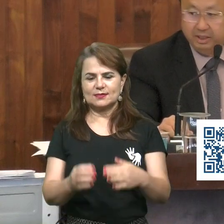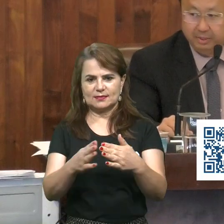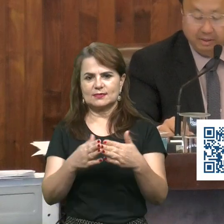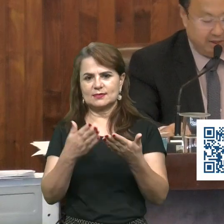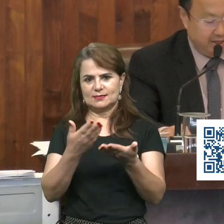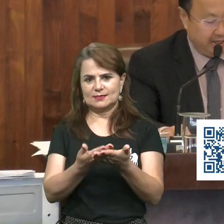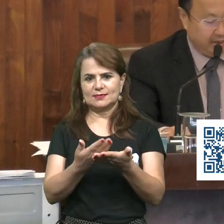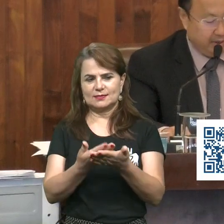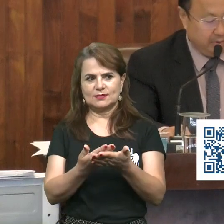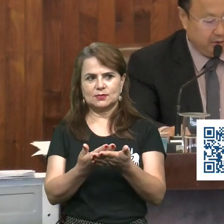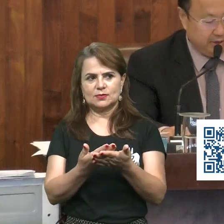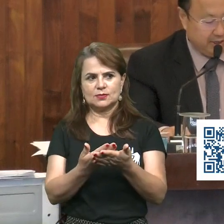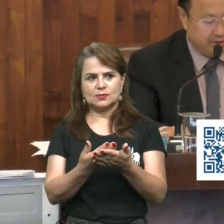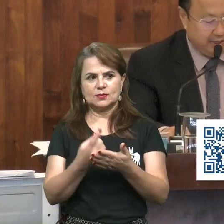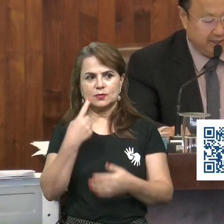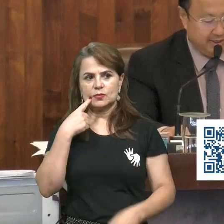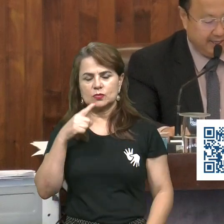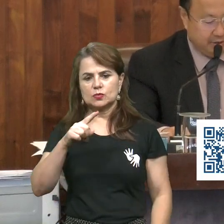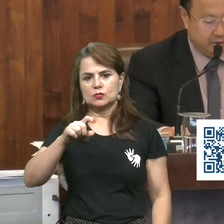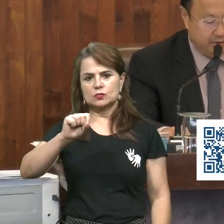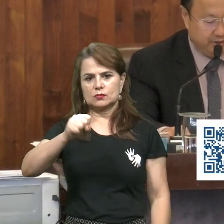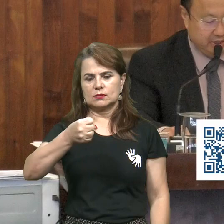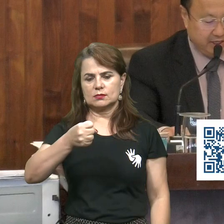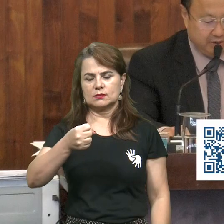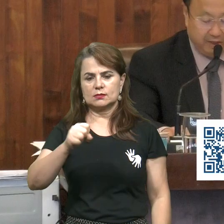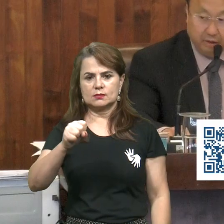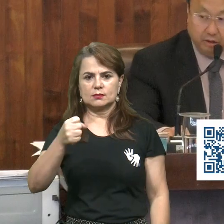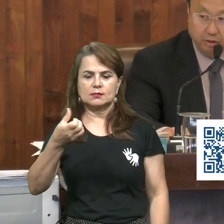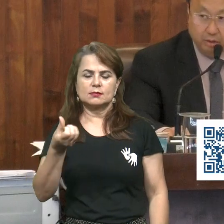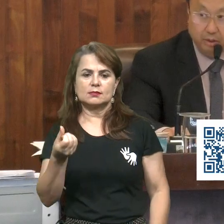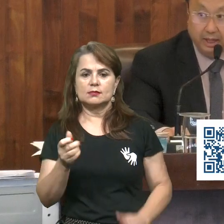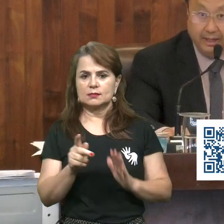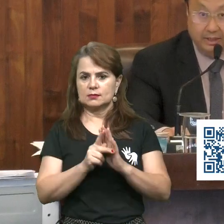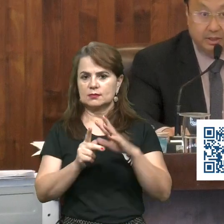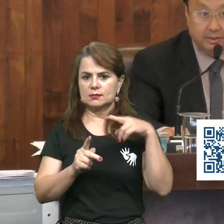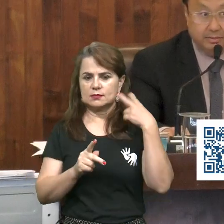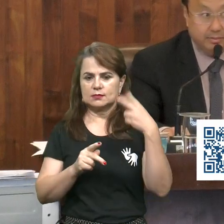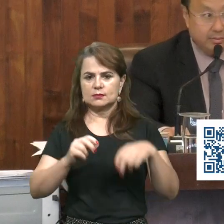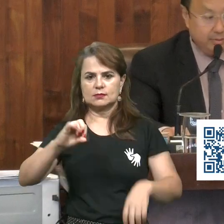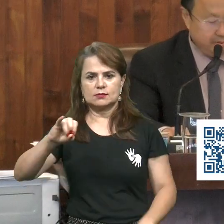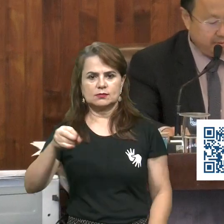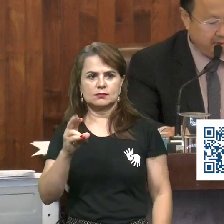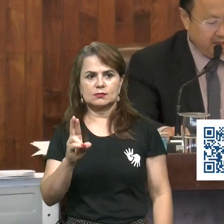Requerimento, a Vânia também não. Requerimento 1886/2023, vereador Júnior Moraes,